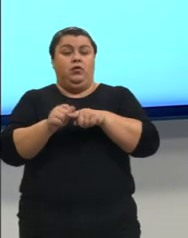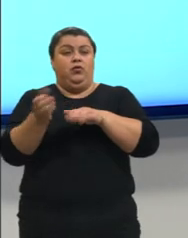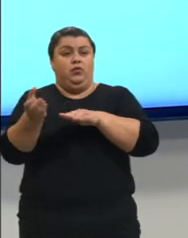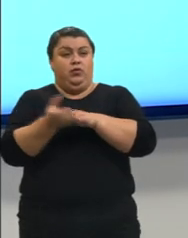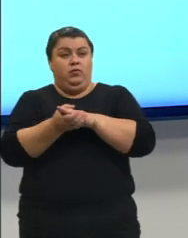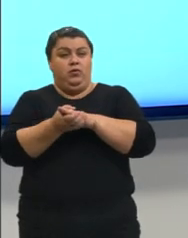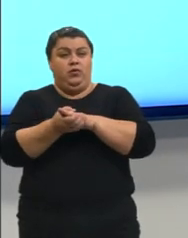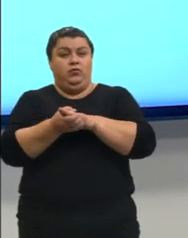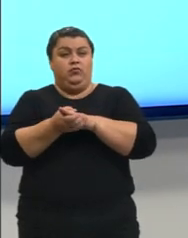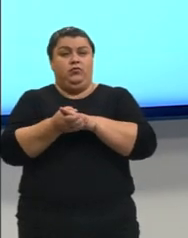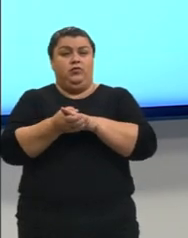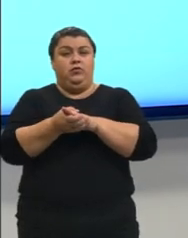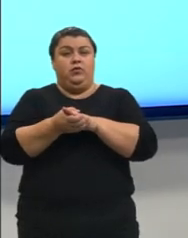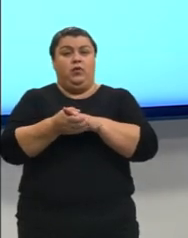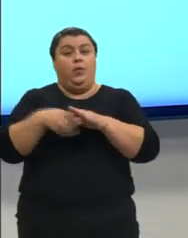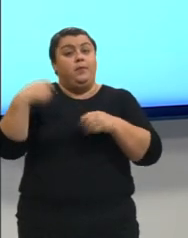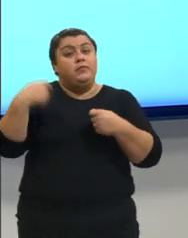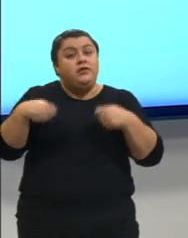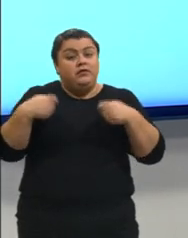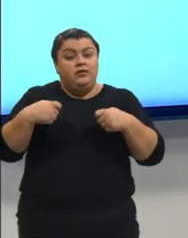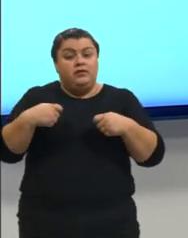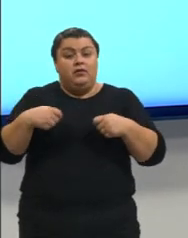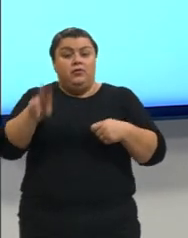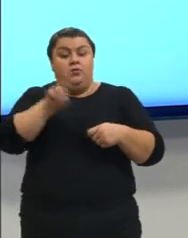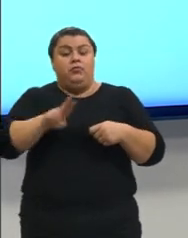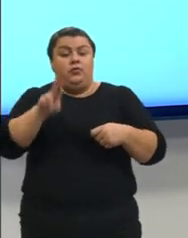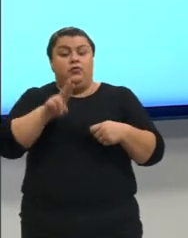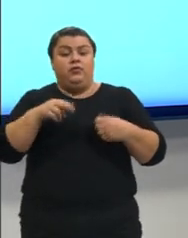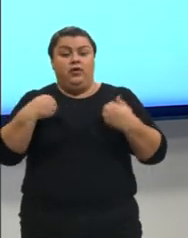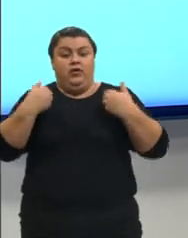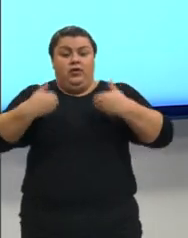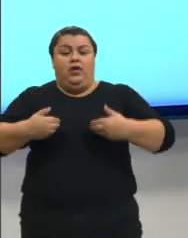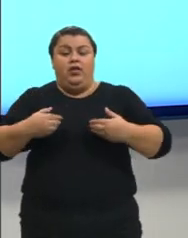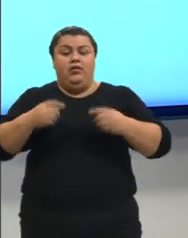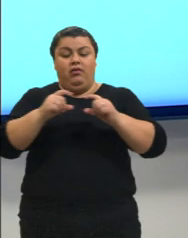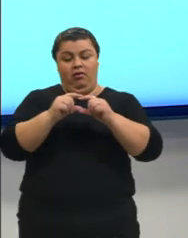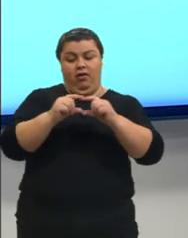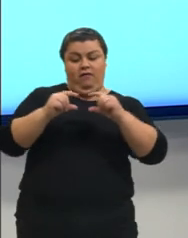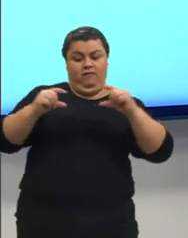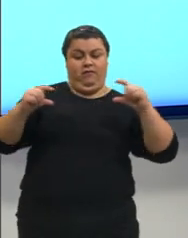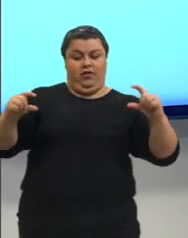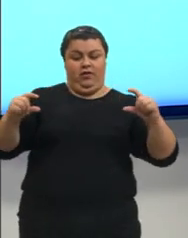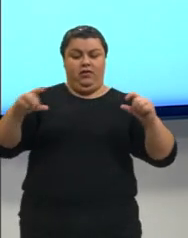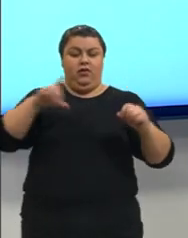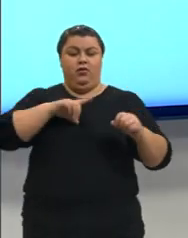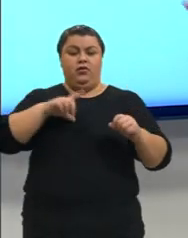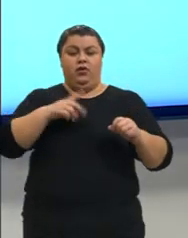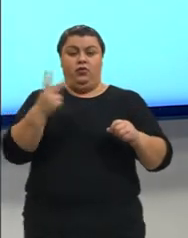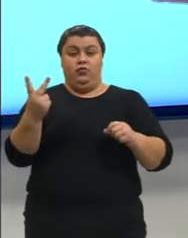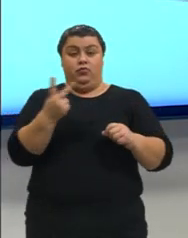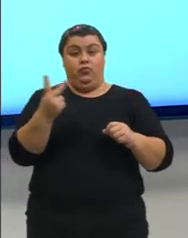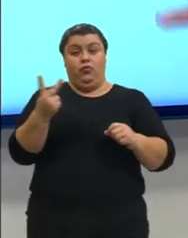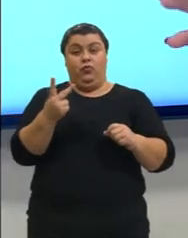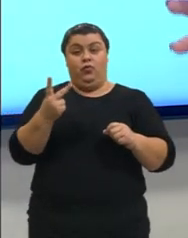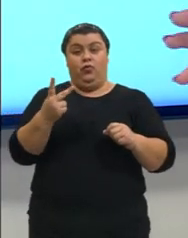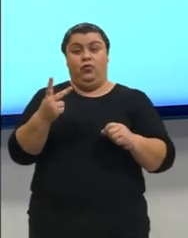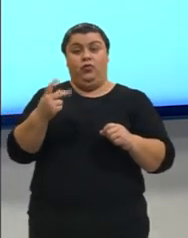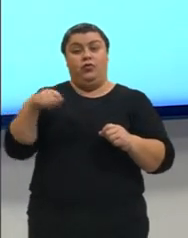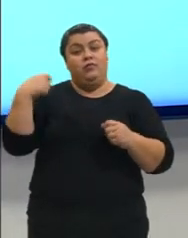da vestimenta dentro das nossas orações eu tenho dois grandes termos essenciais